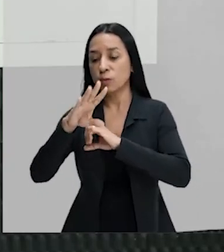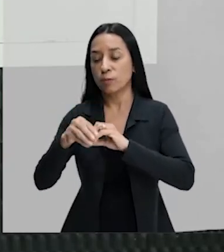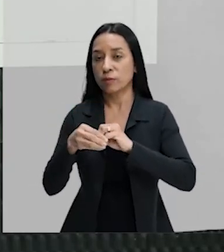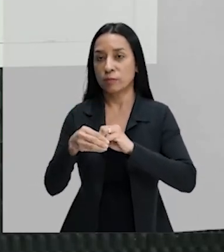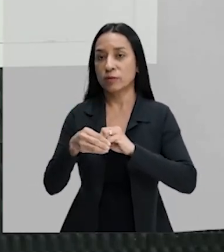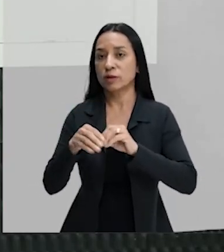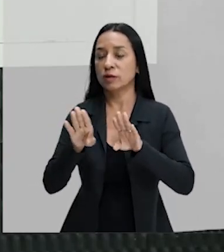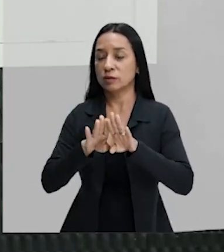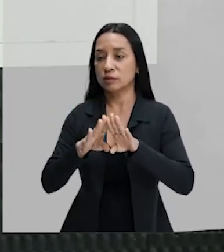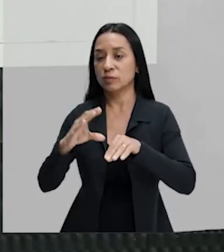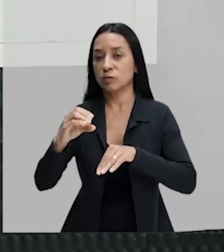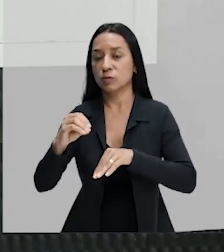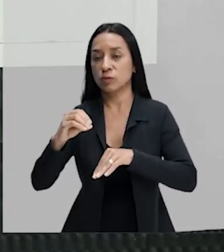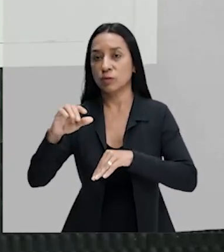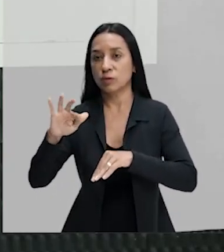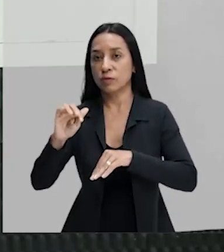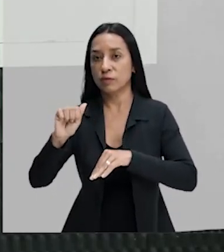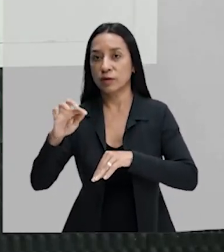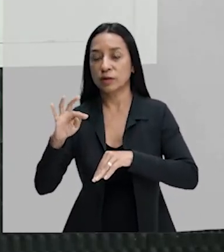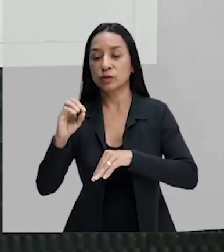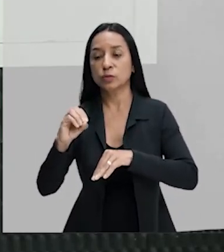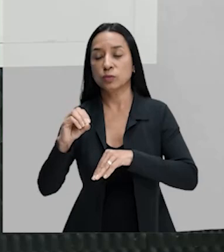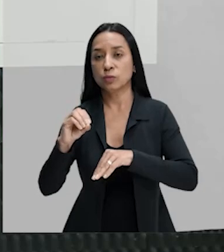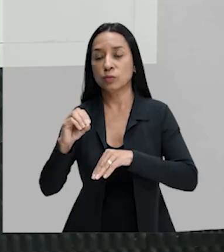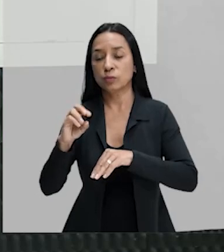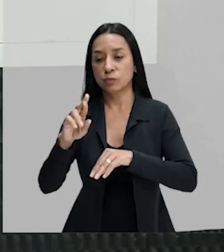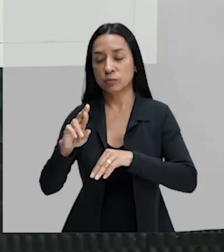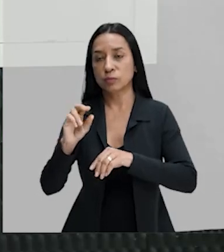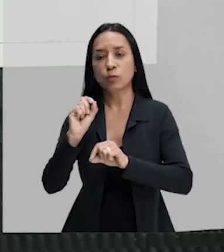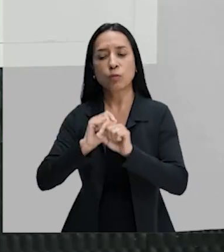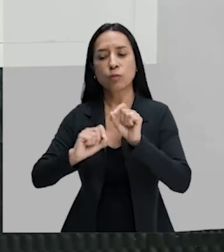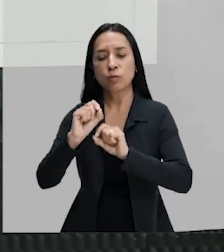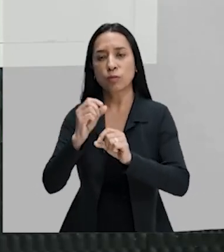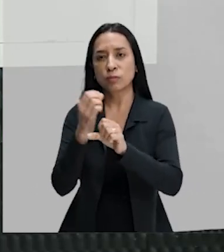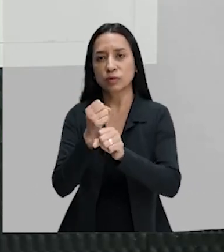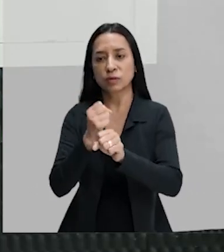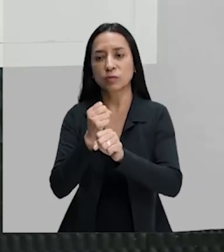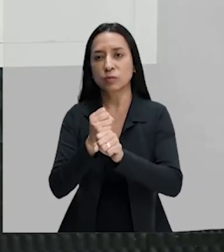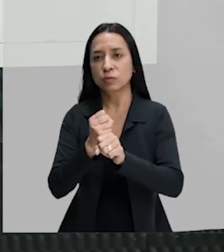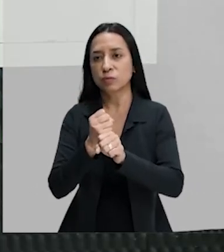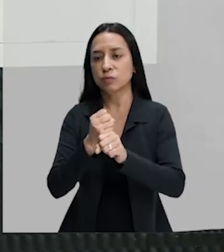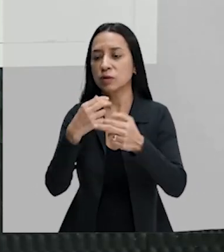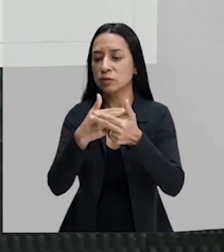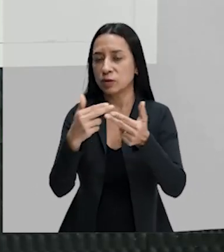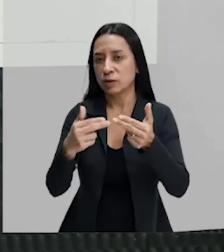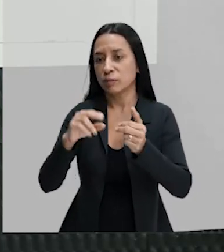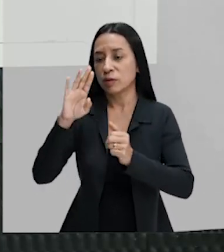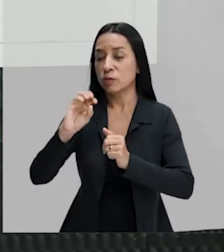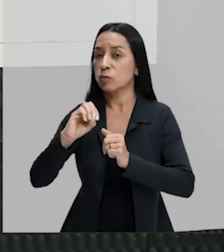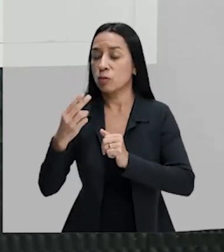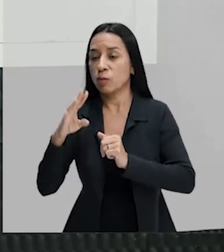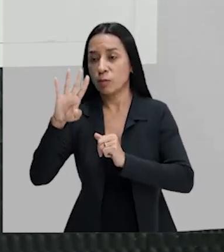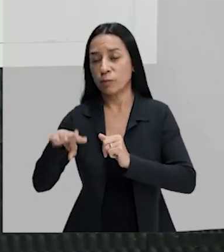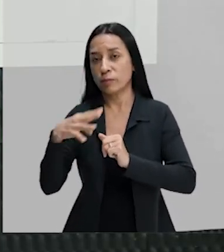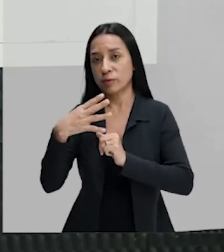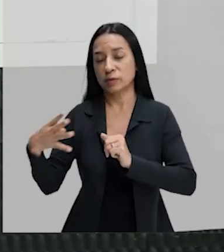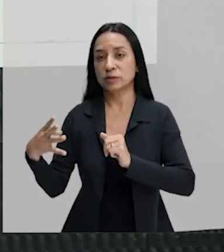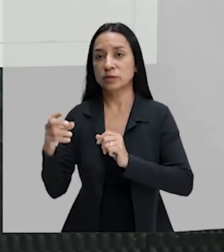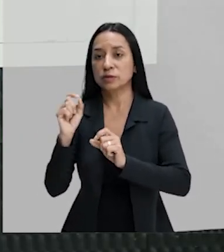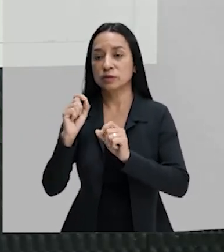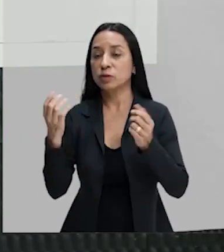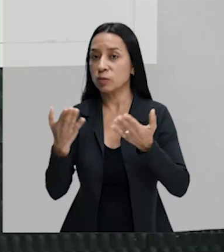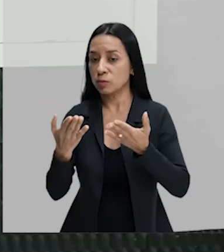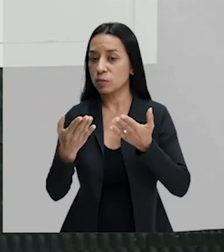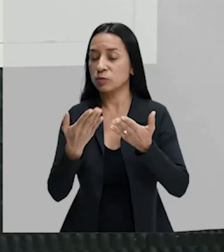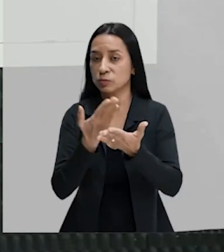menor complementar, como é que se calcula, o que é um cofator de um elemento, de uma matriz, certo? São esses assuntos que a gente vai abordar hoje aqui